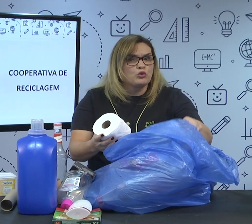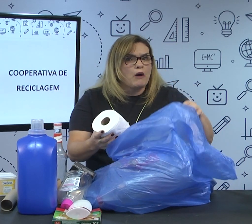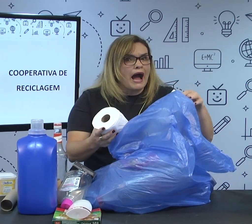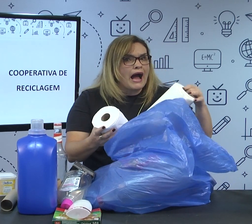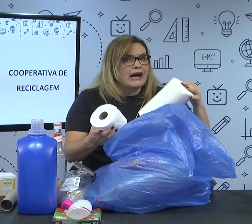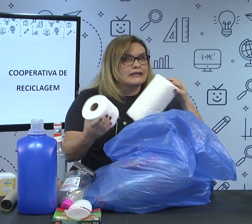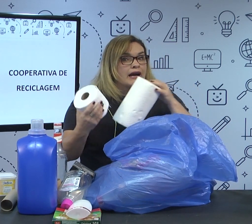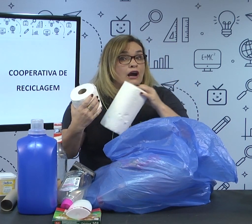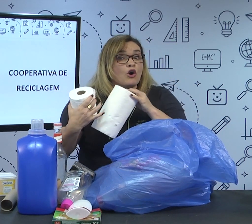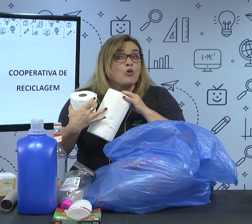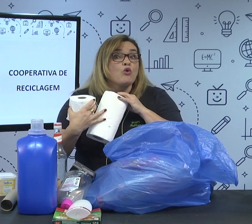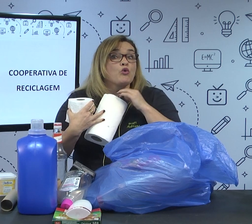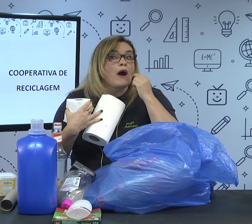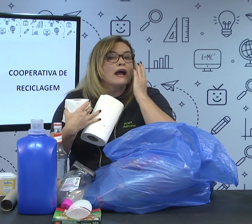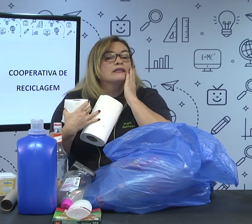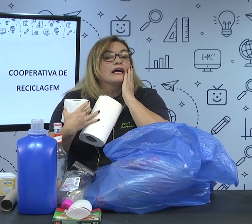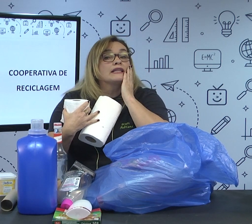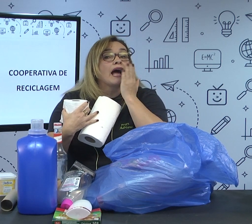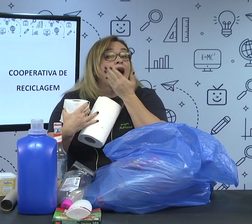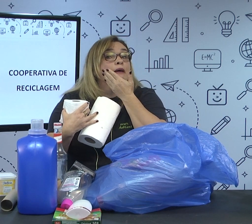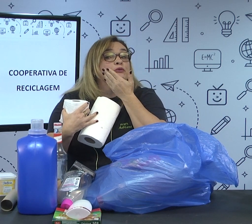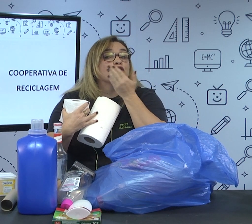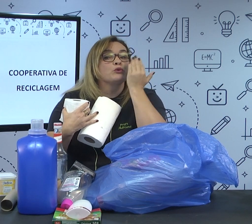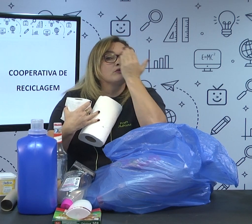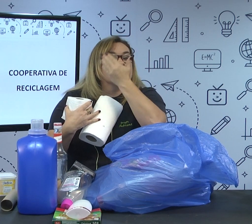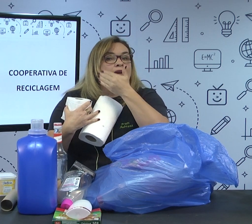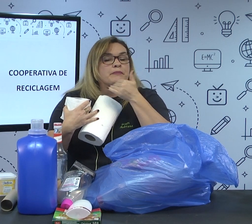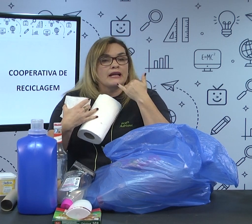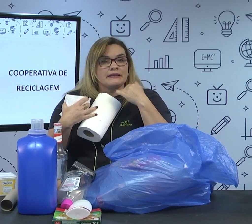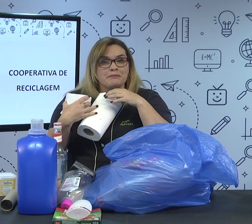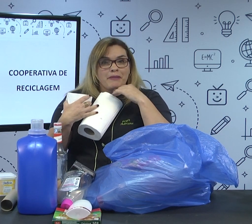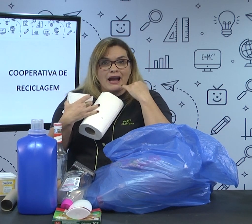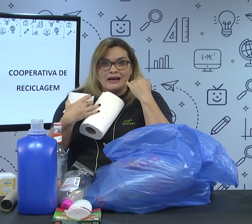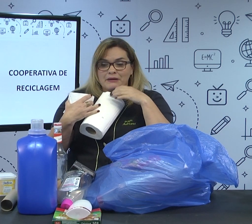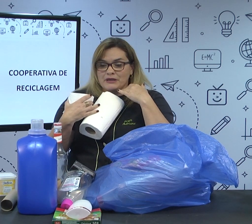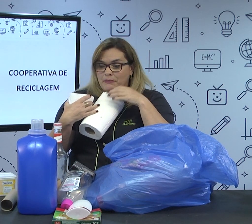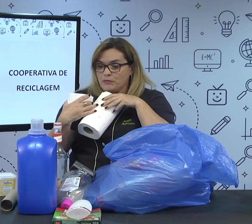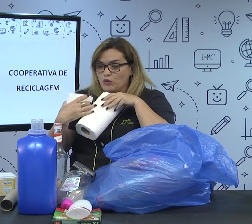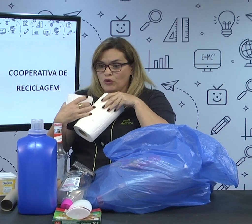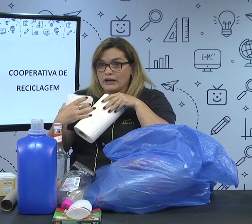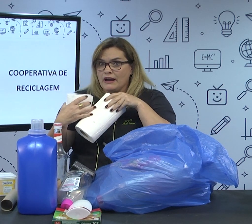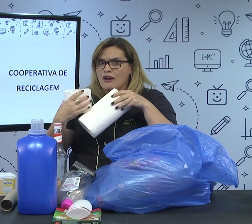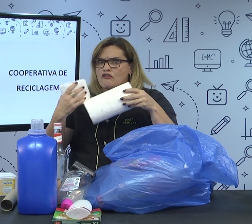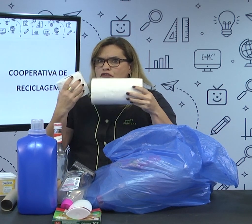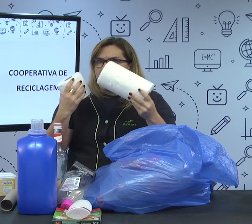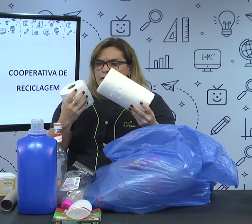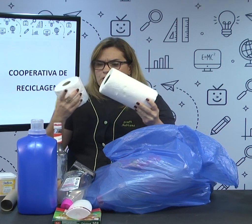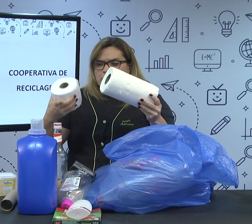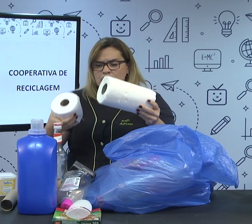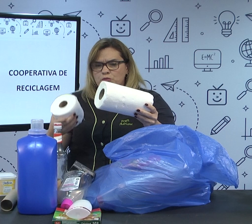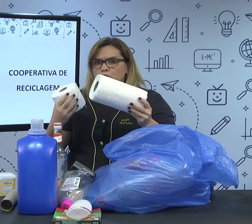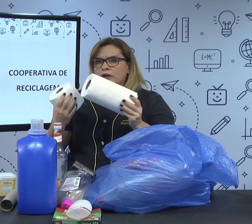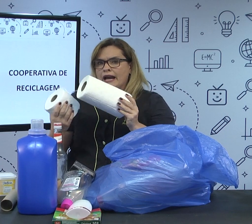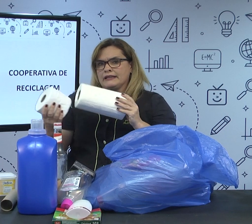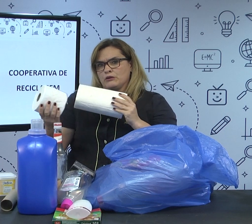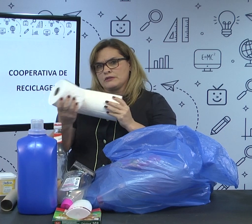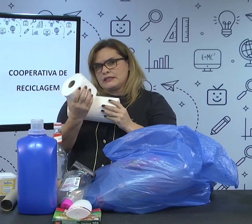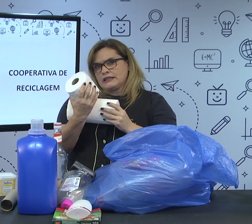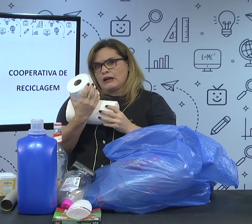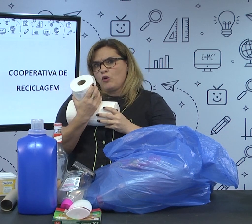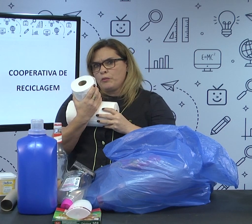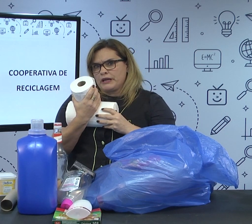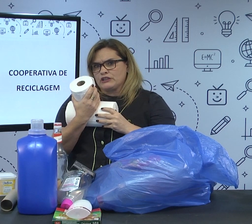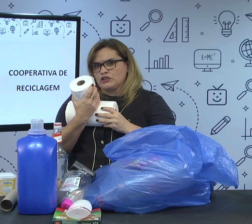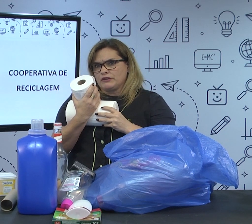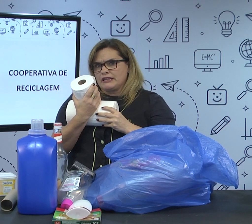papel toalha o guardanapo que eu usei para limpar a minha boca vai pro mesmo lugar que é a